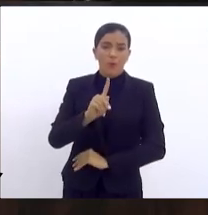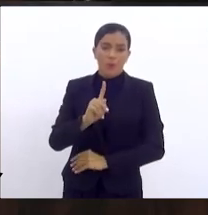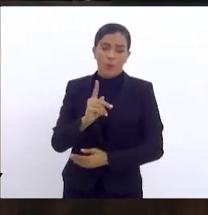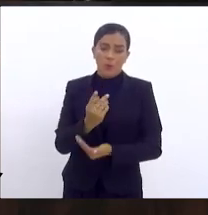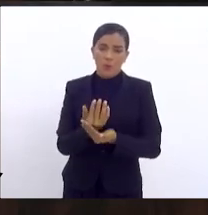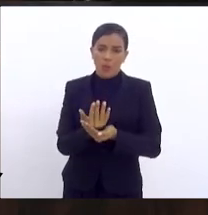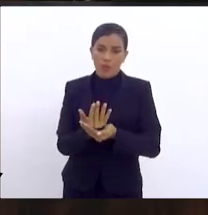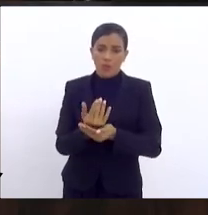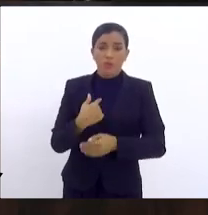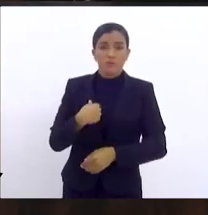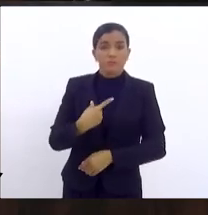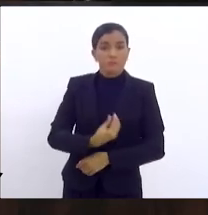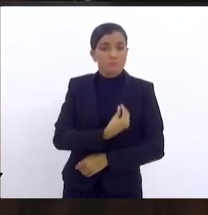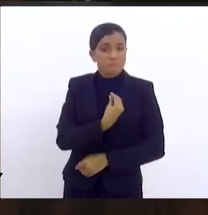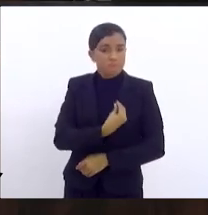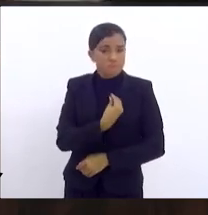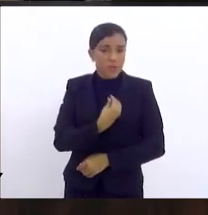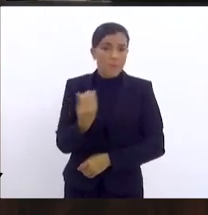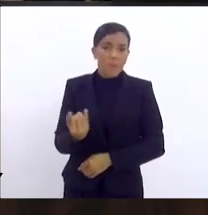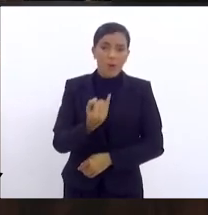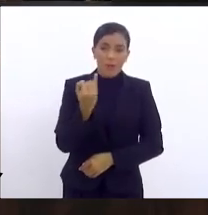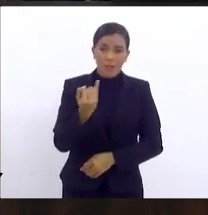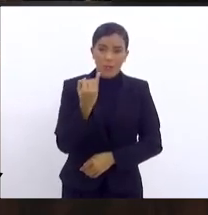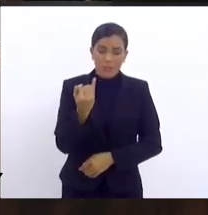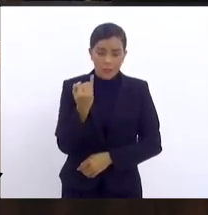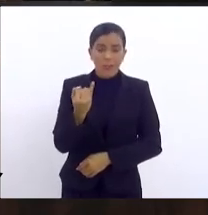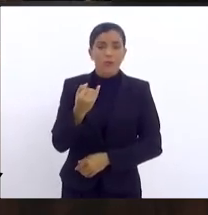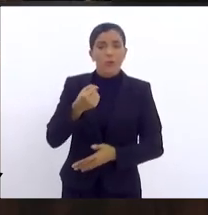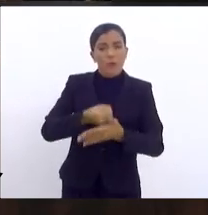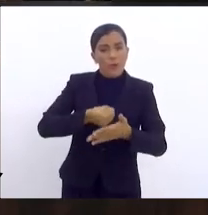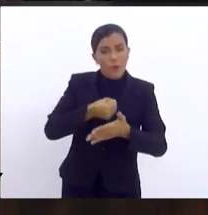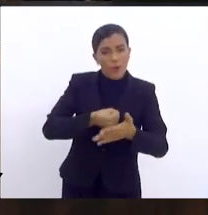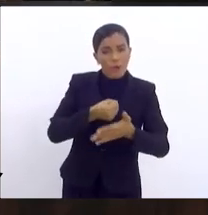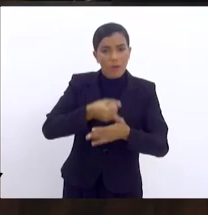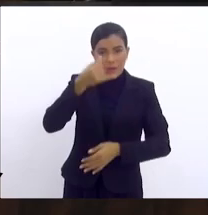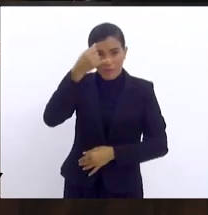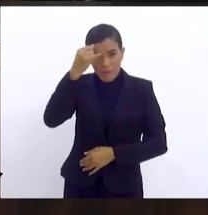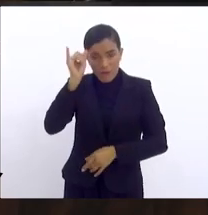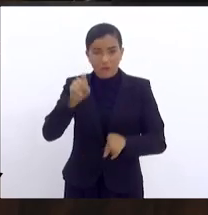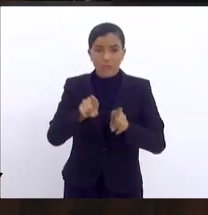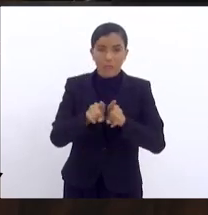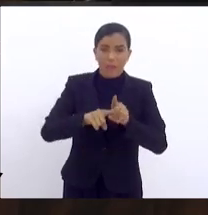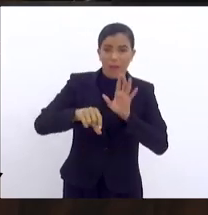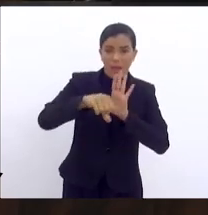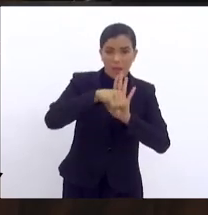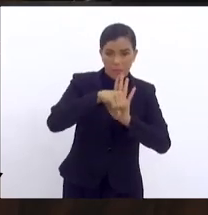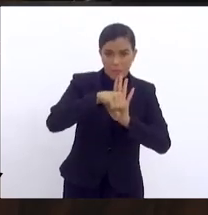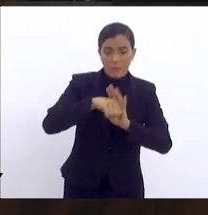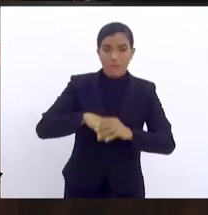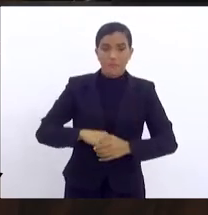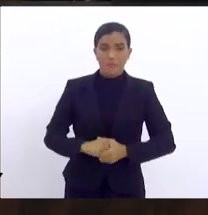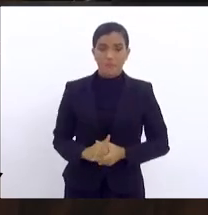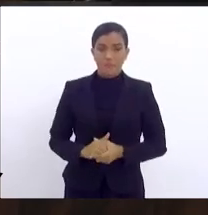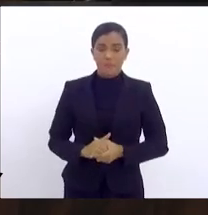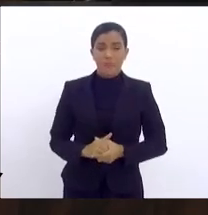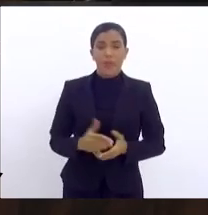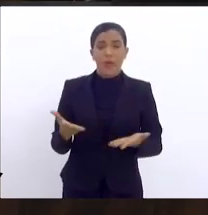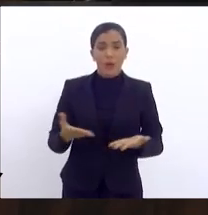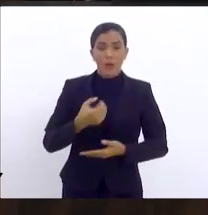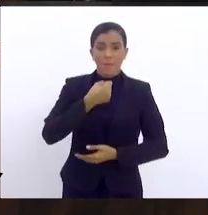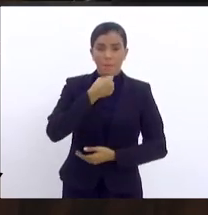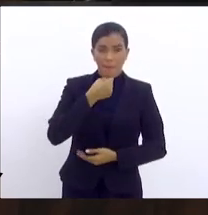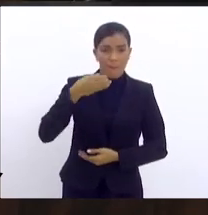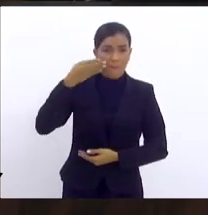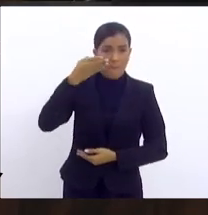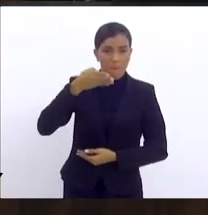eles também tem uma atuação importante no combate a violência criminalidade também passo a